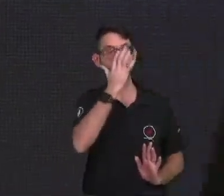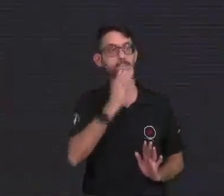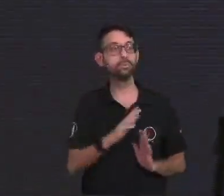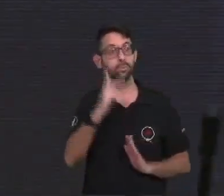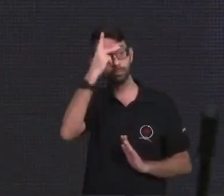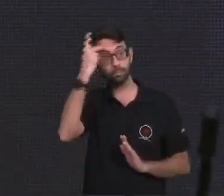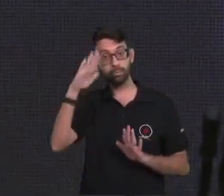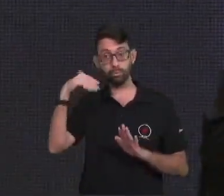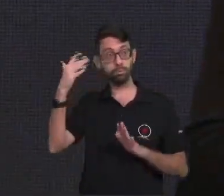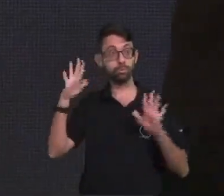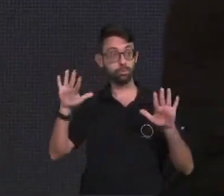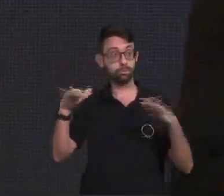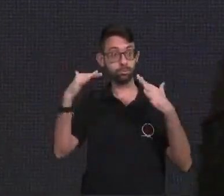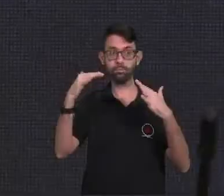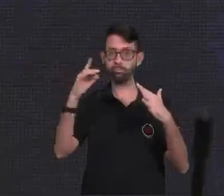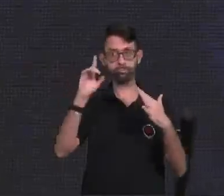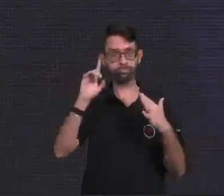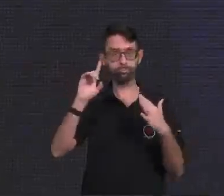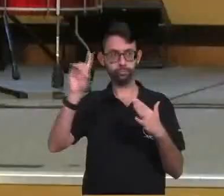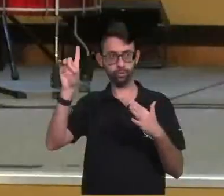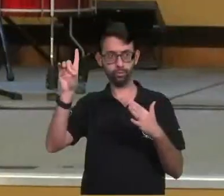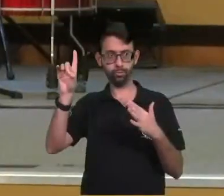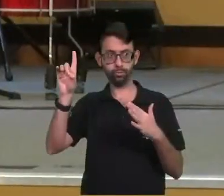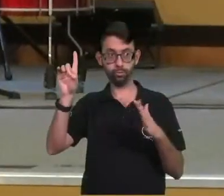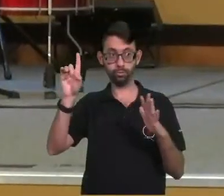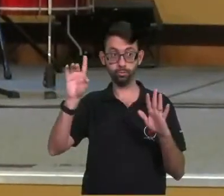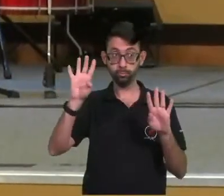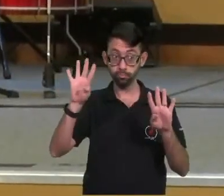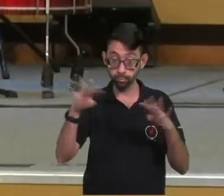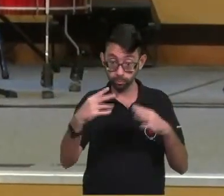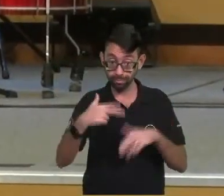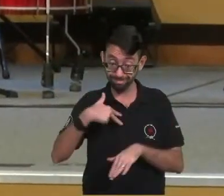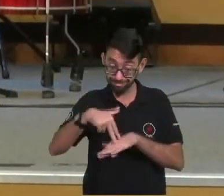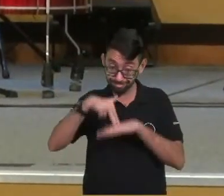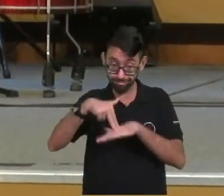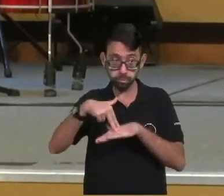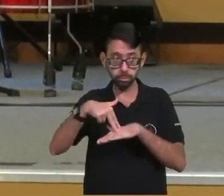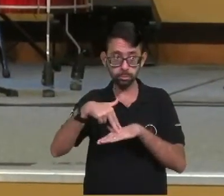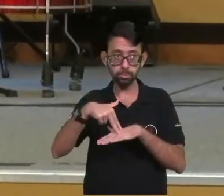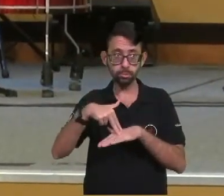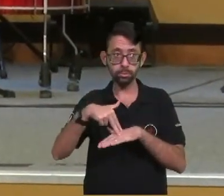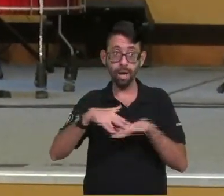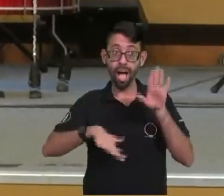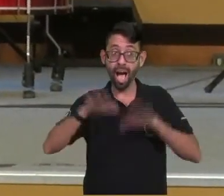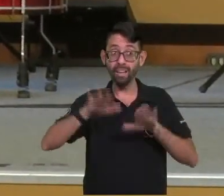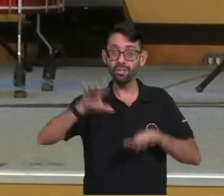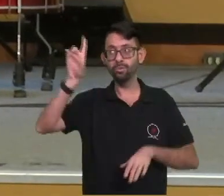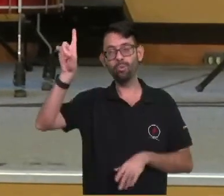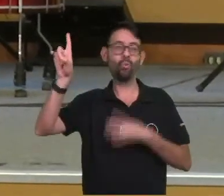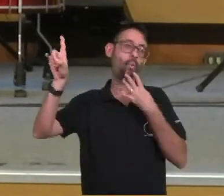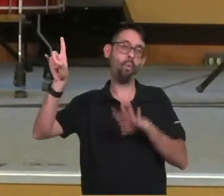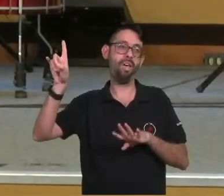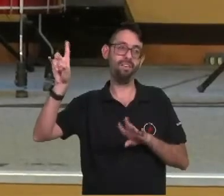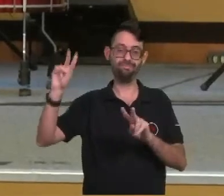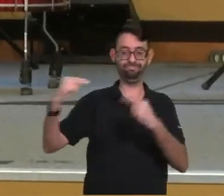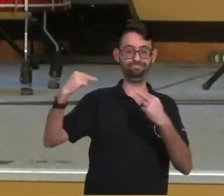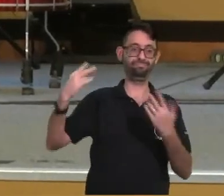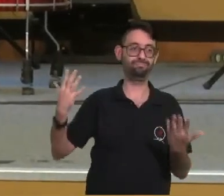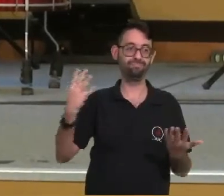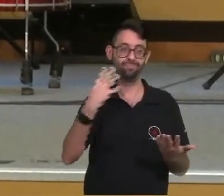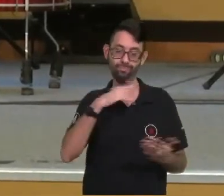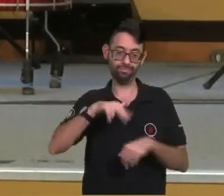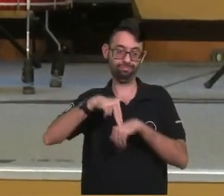só Deus, reconhece o posicionamento do servo de Deus. Você está entendendo o que a sua vida está